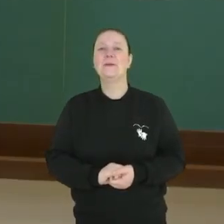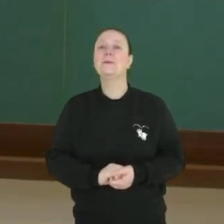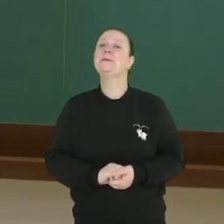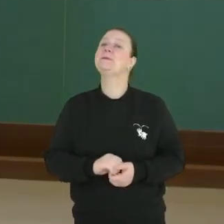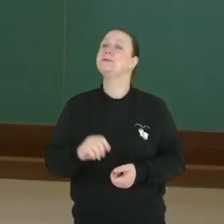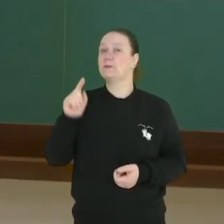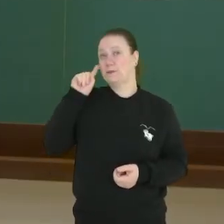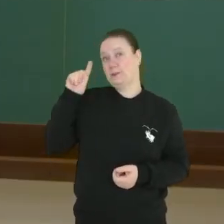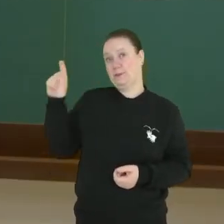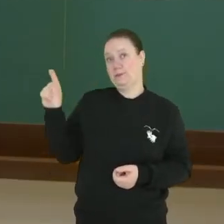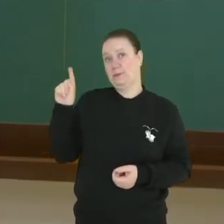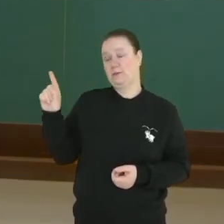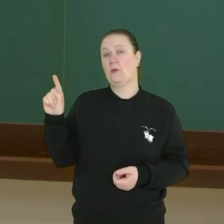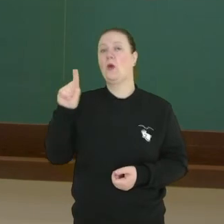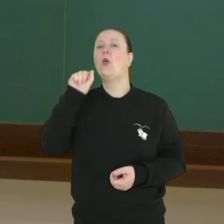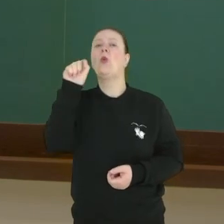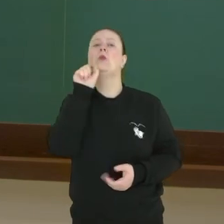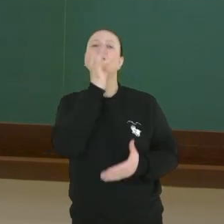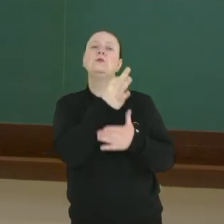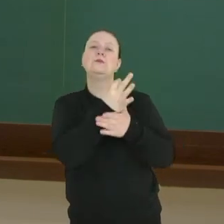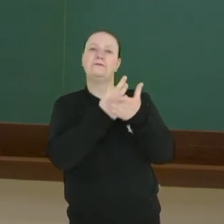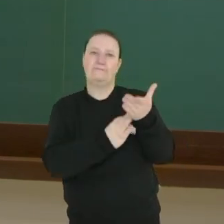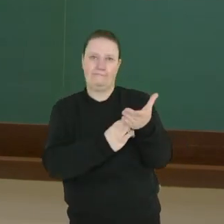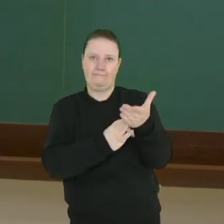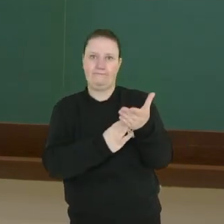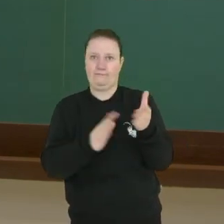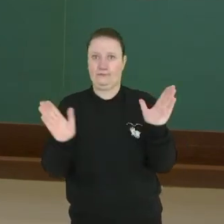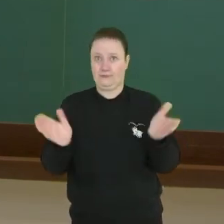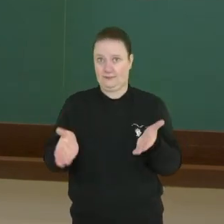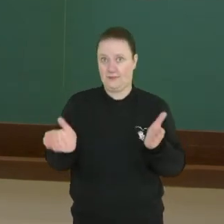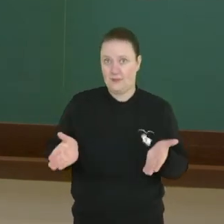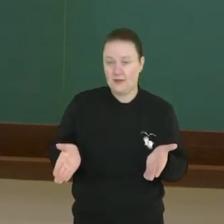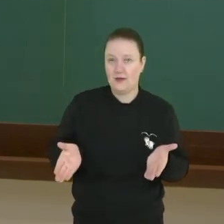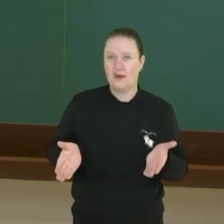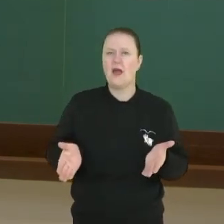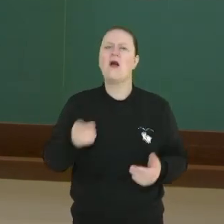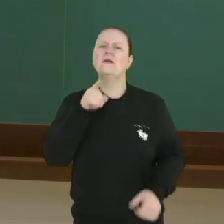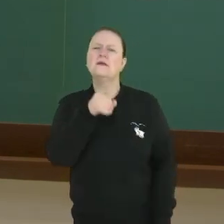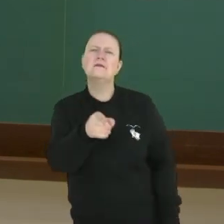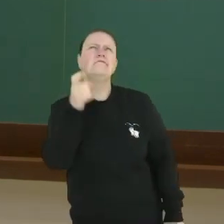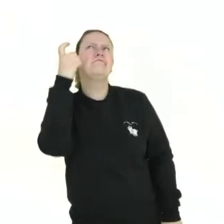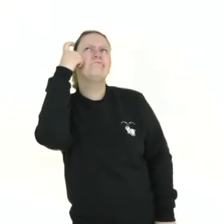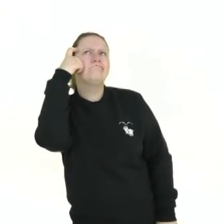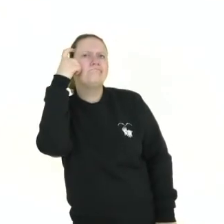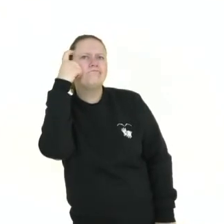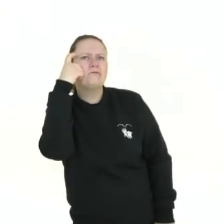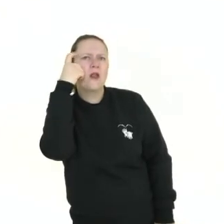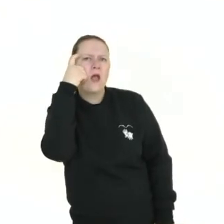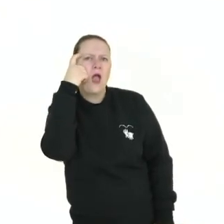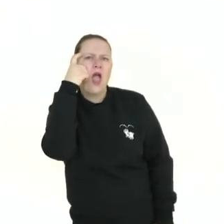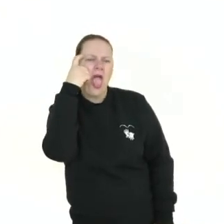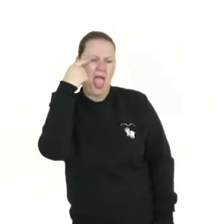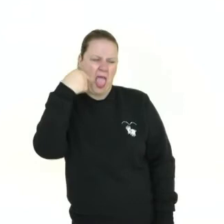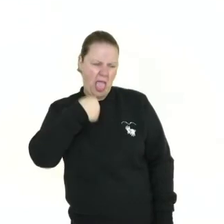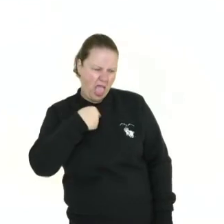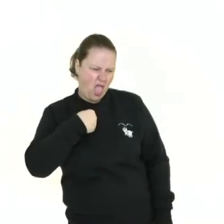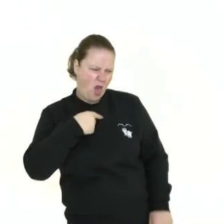Observe lá, então, qual é o trecho, então? Né? Nesse trecho aqui, você acha que eu vou dar a perna